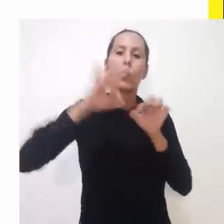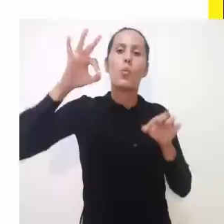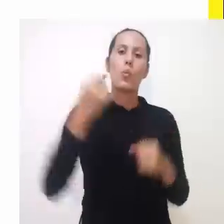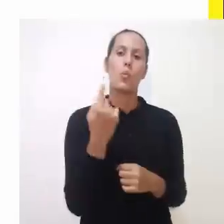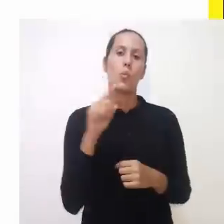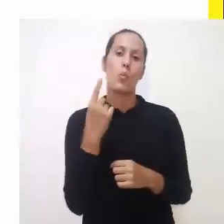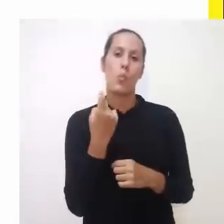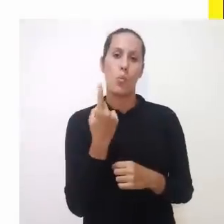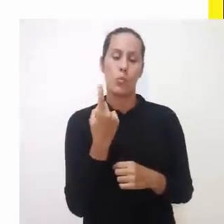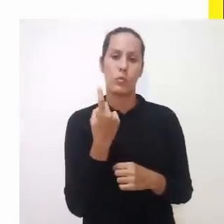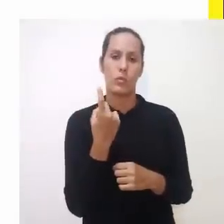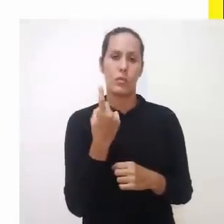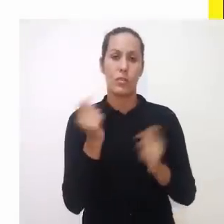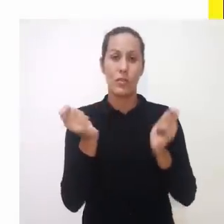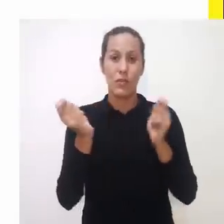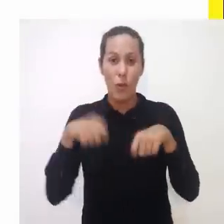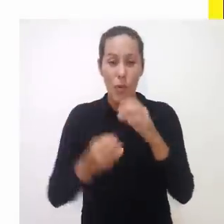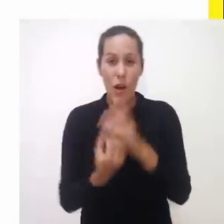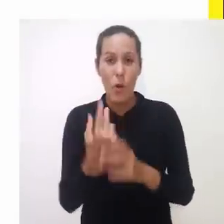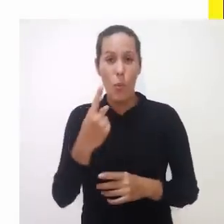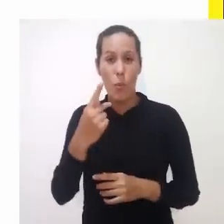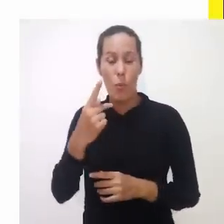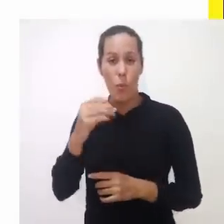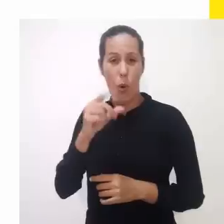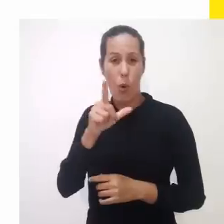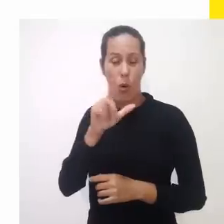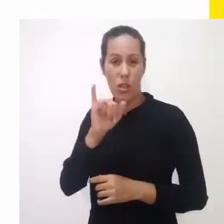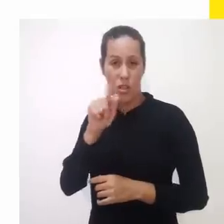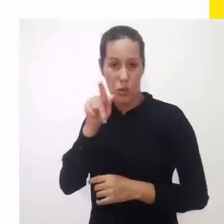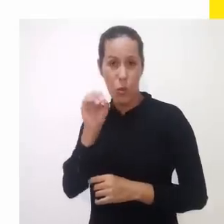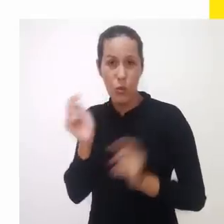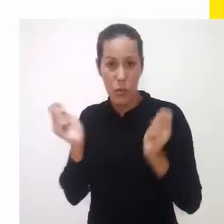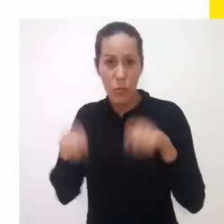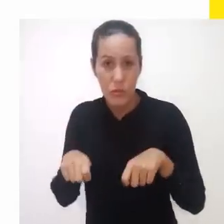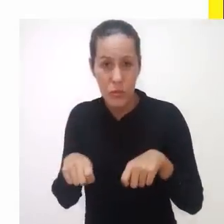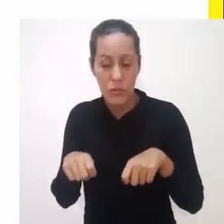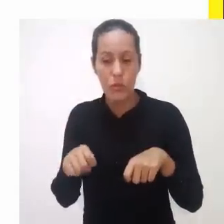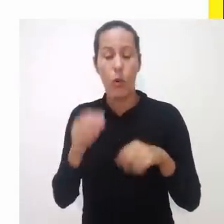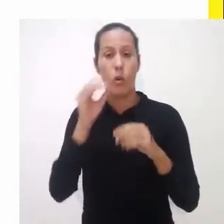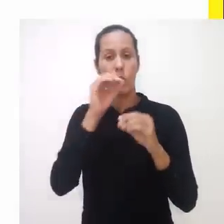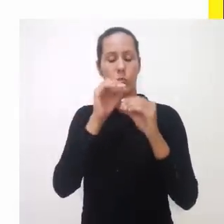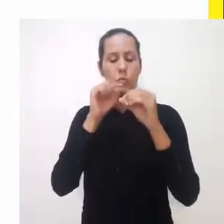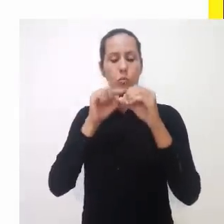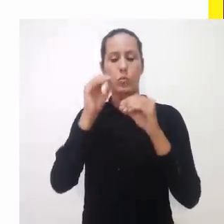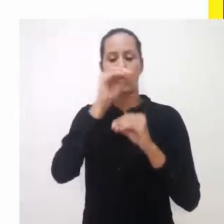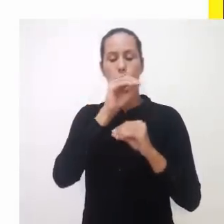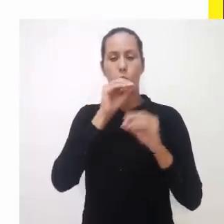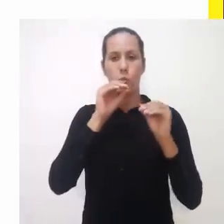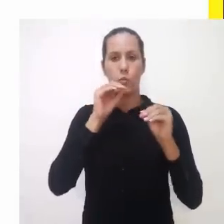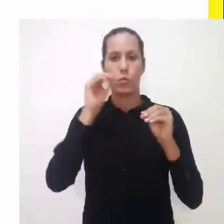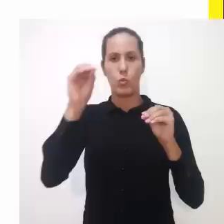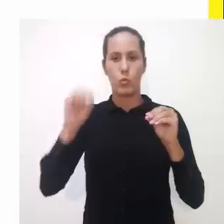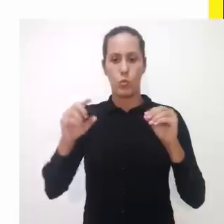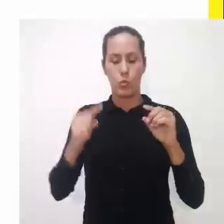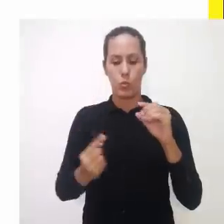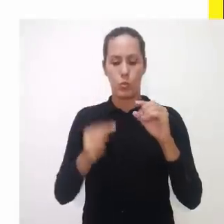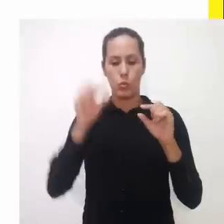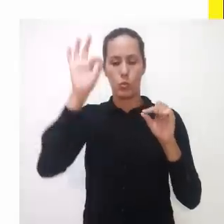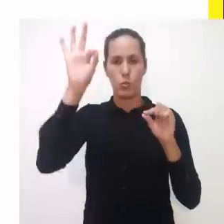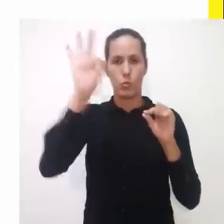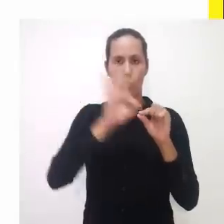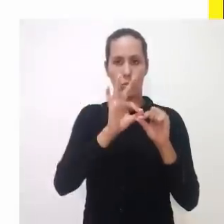um polígono com 2 pontos. Agora com 3, dá para formar? Perceba que um ponto vai ser